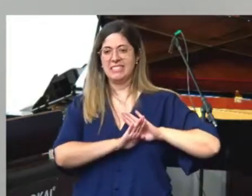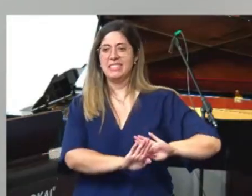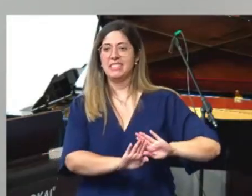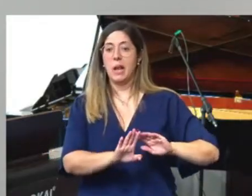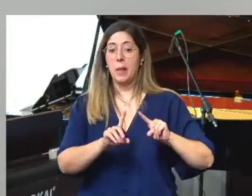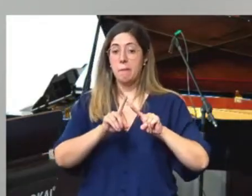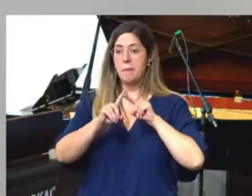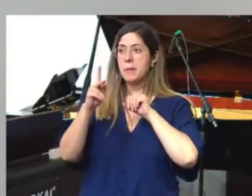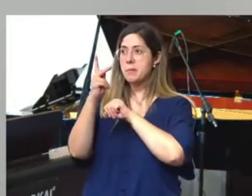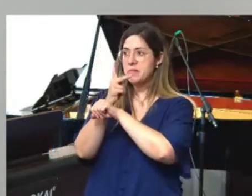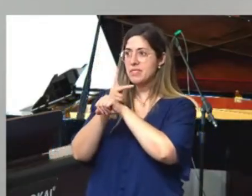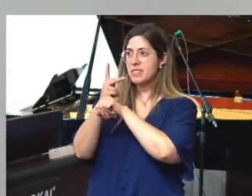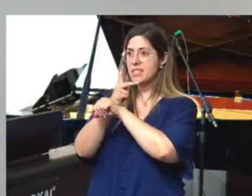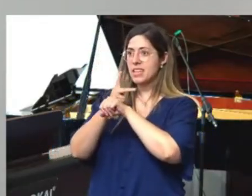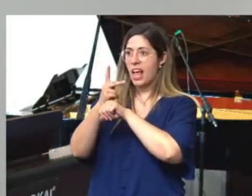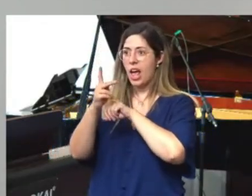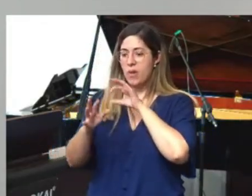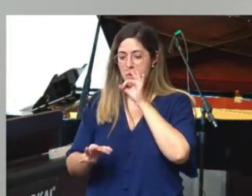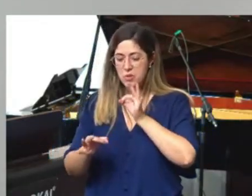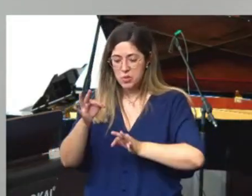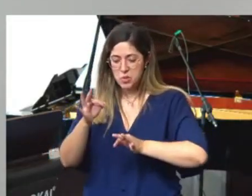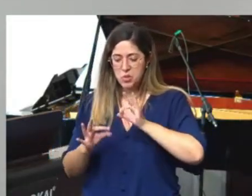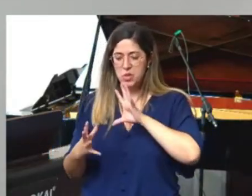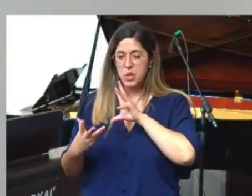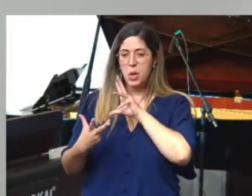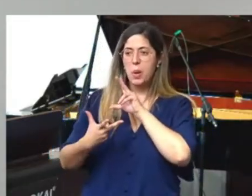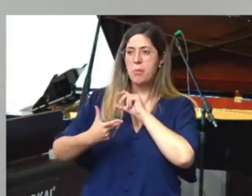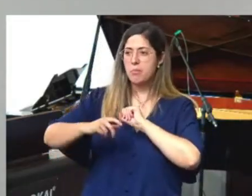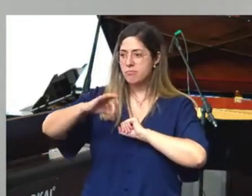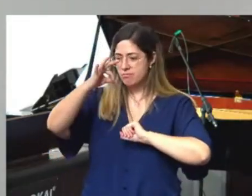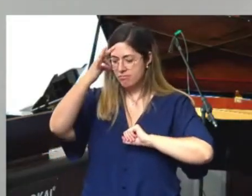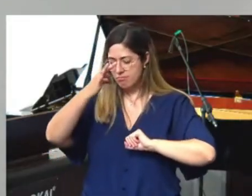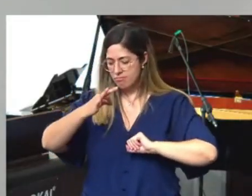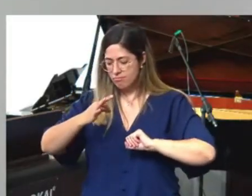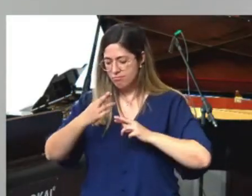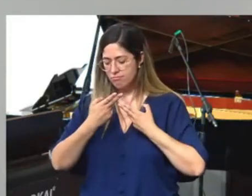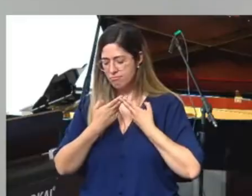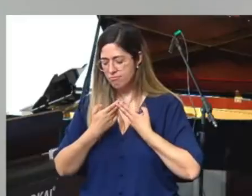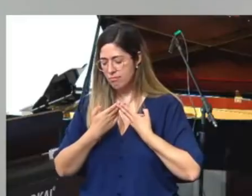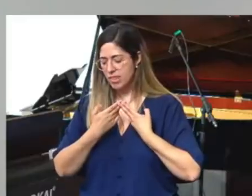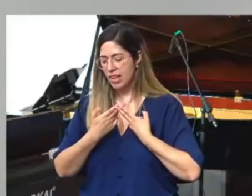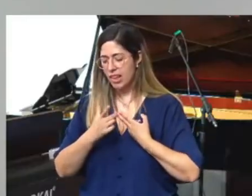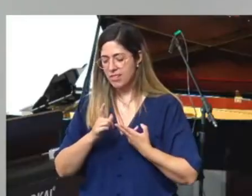forma sensata, justa e piedosa.